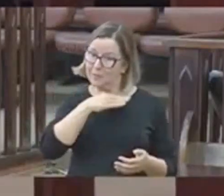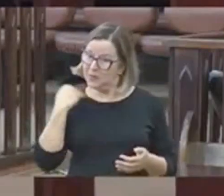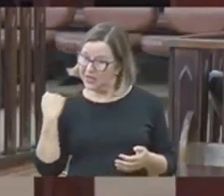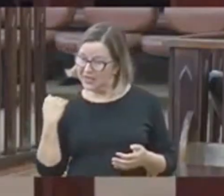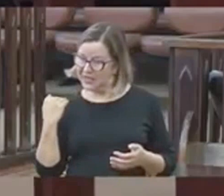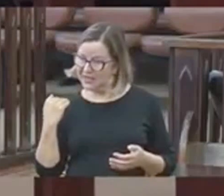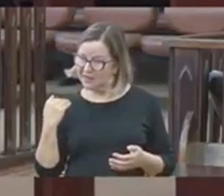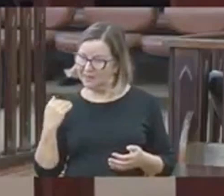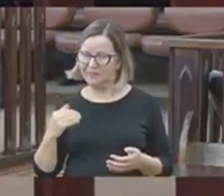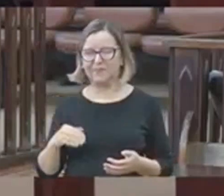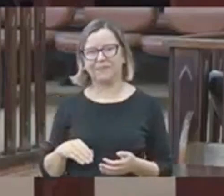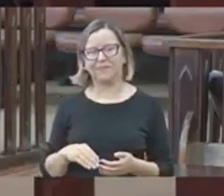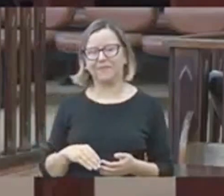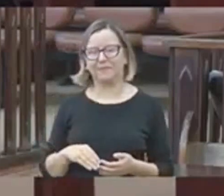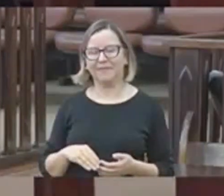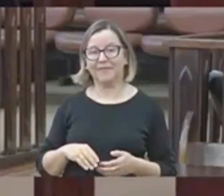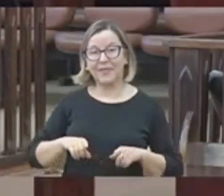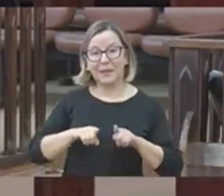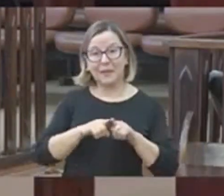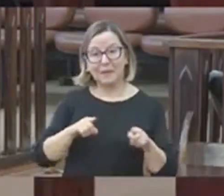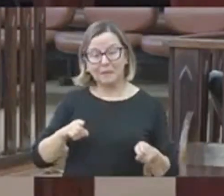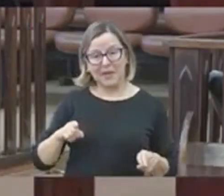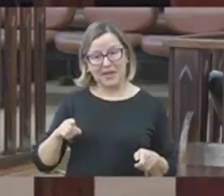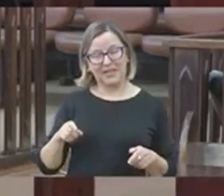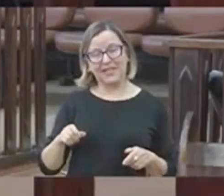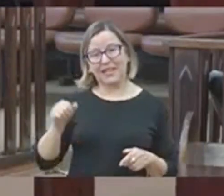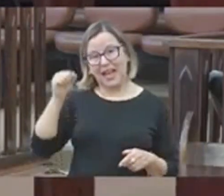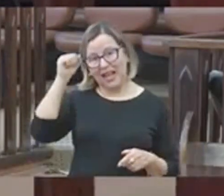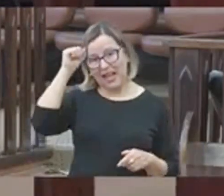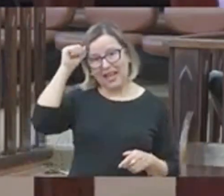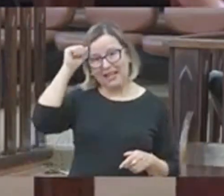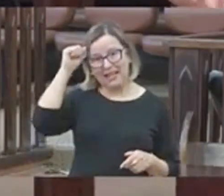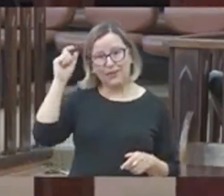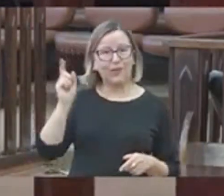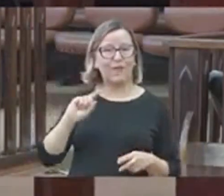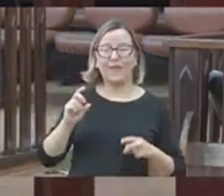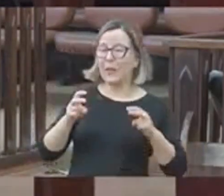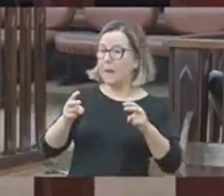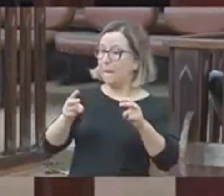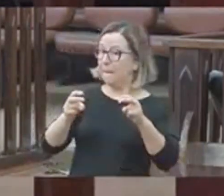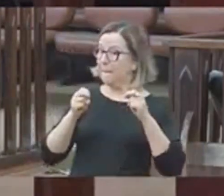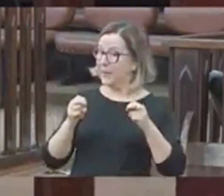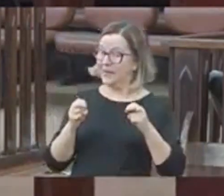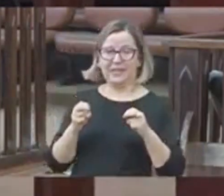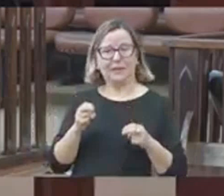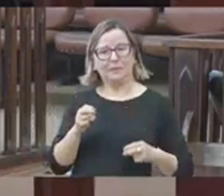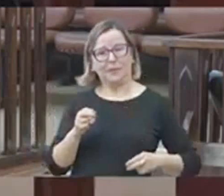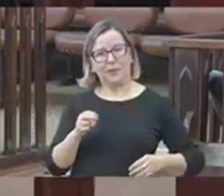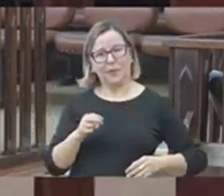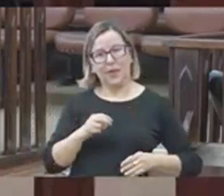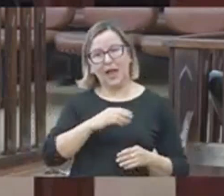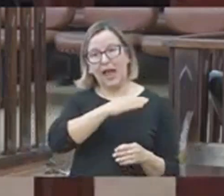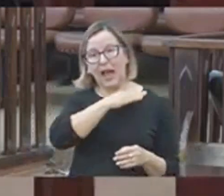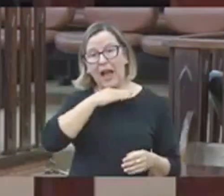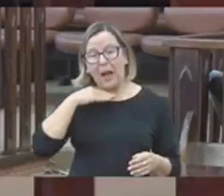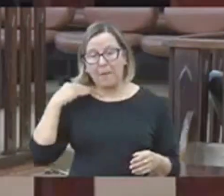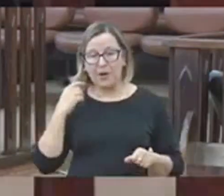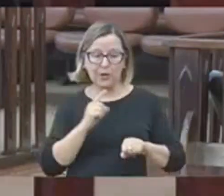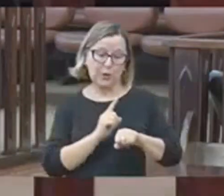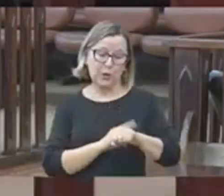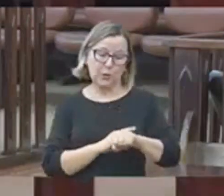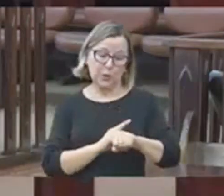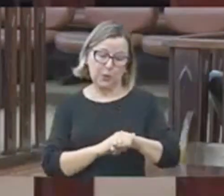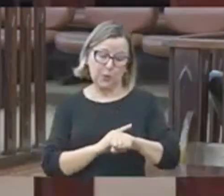que ele não percebeu esta morte naquele exato momento que ele